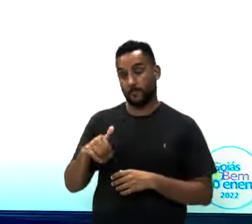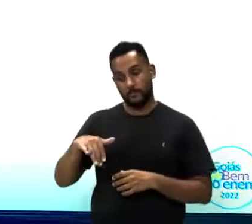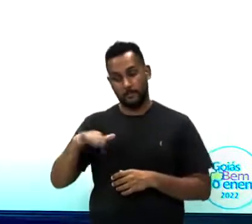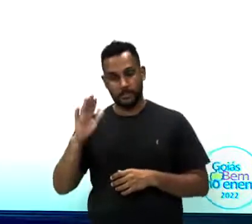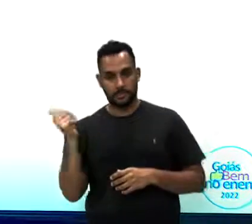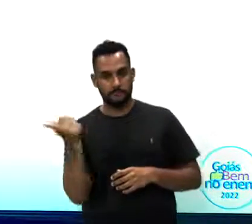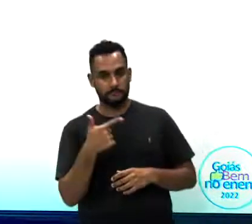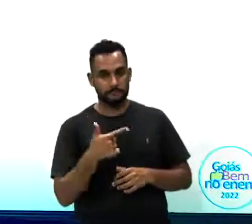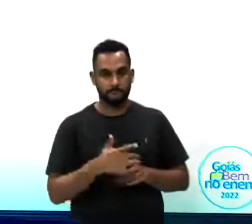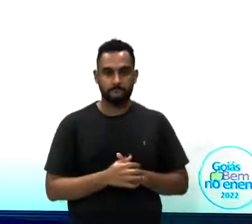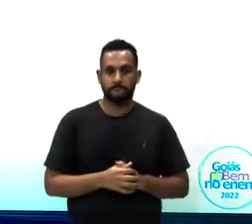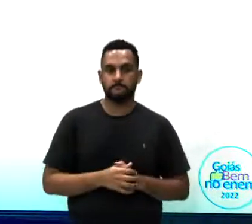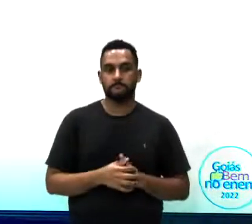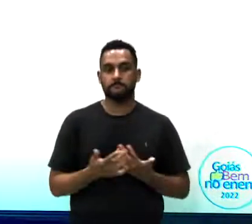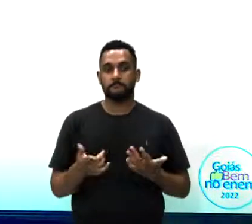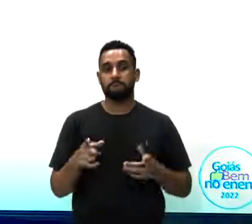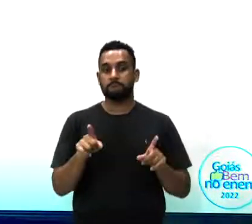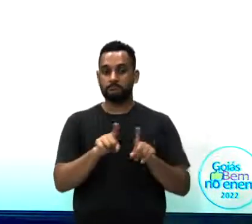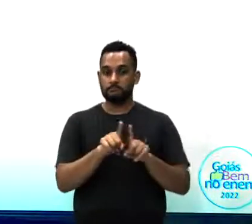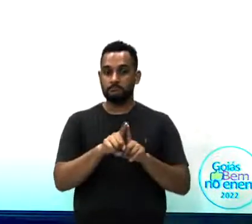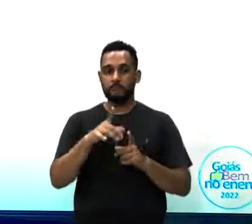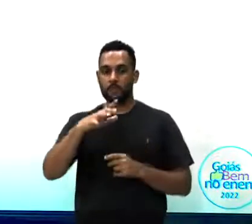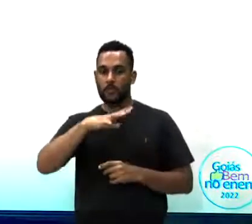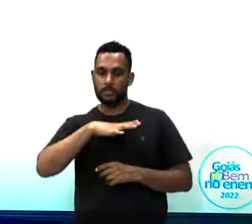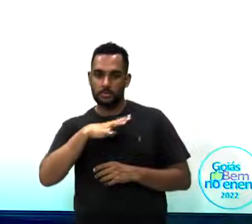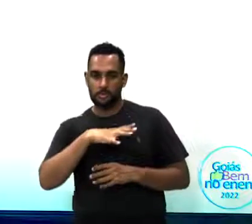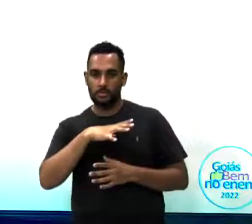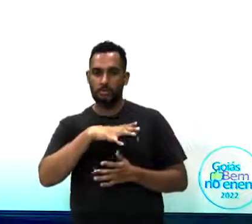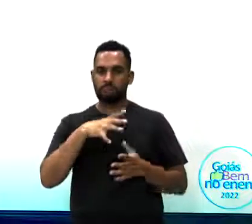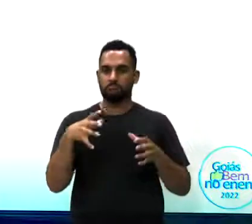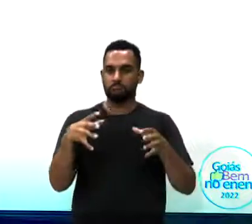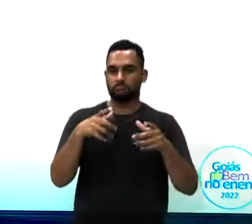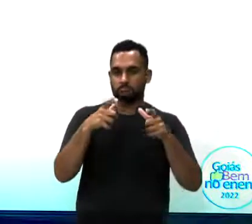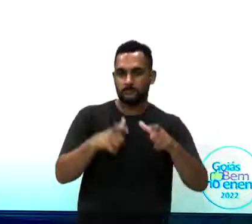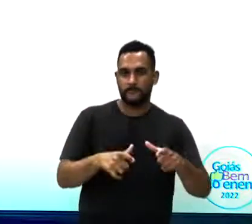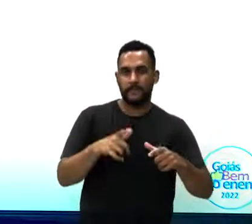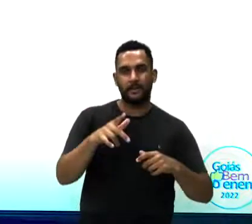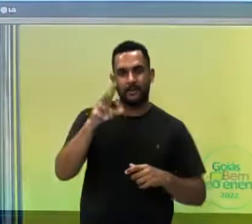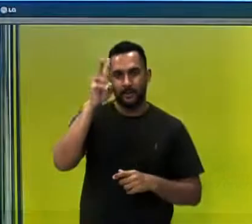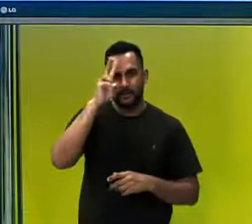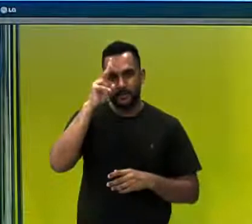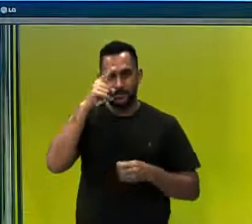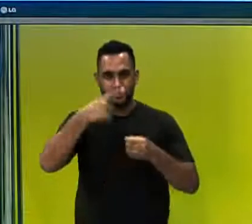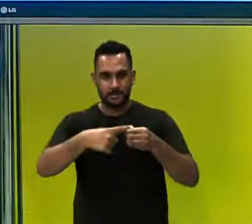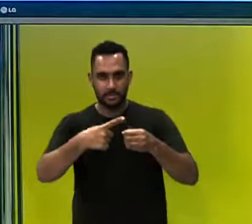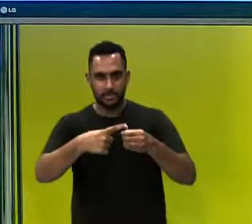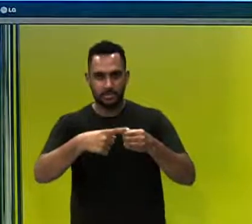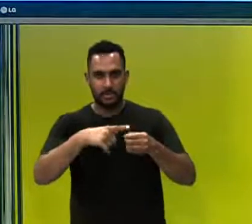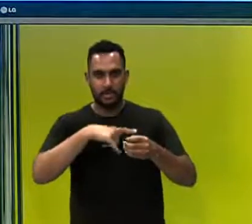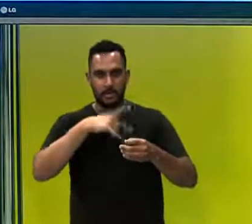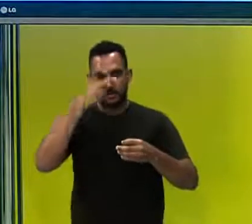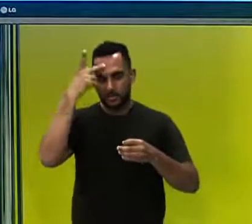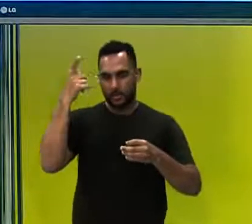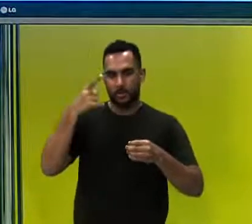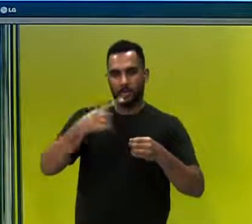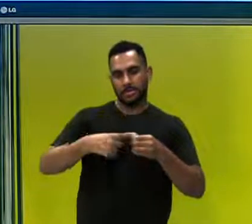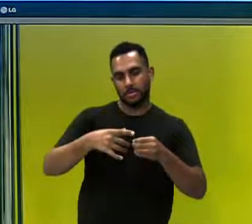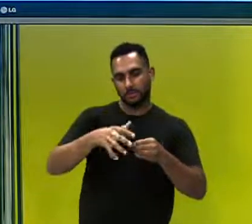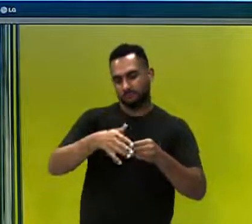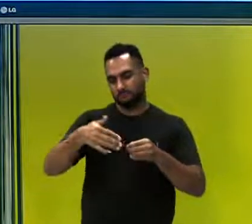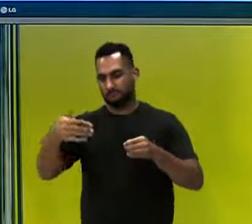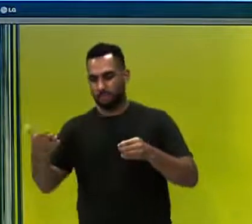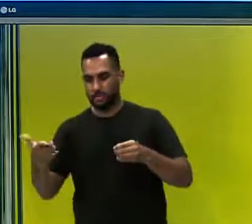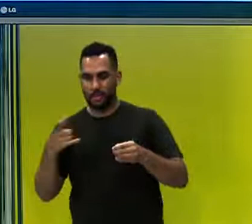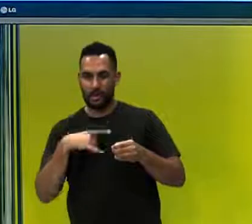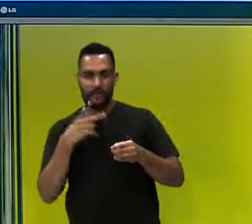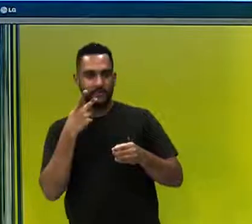ou centro comercial de uma cidade. Então, até mesmo aquela referência dentro da própria cidade, quem mora na periferia, muitas vezes ao ir ao